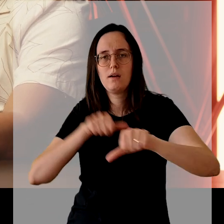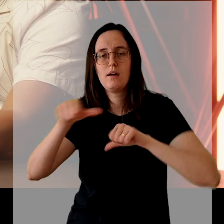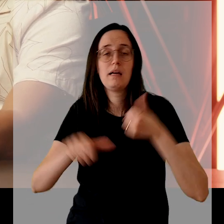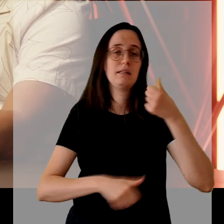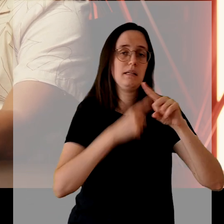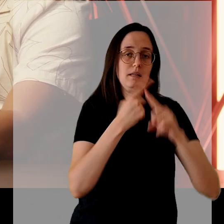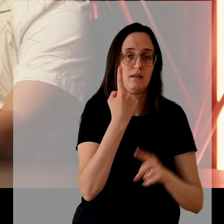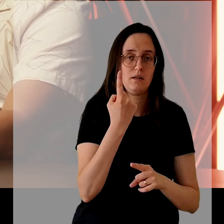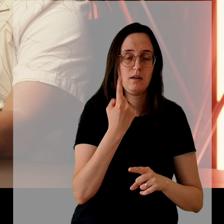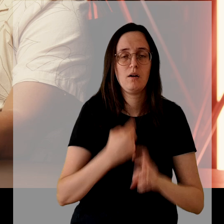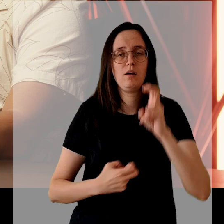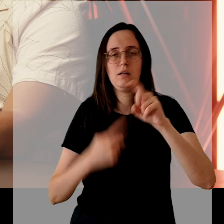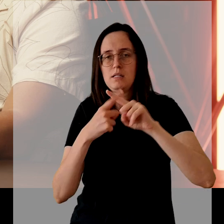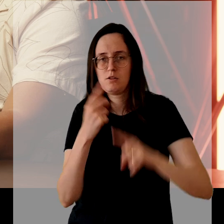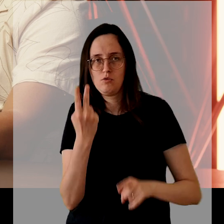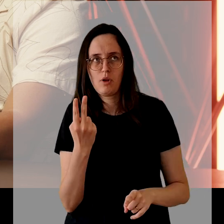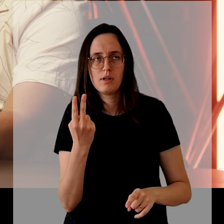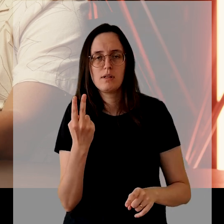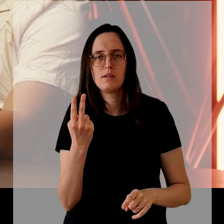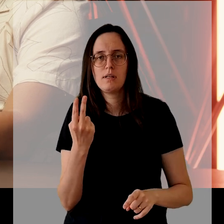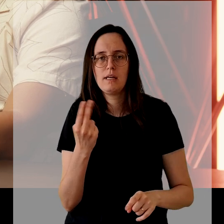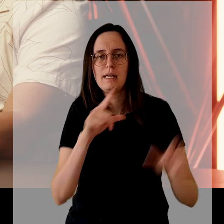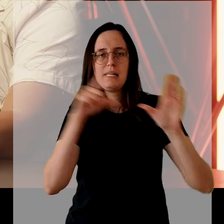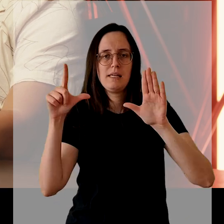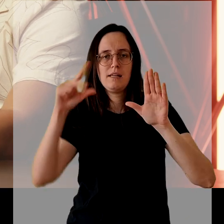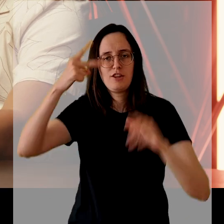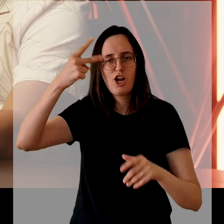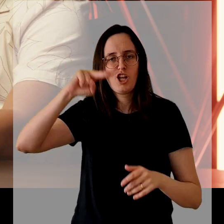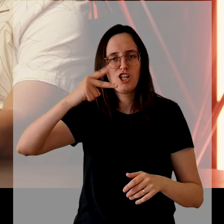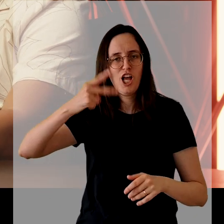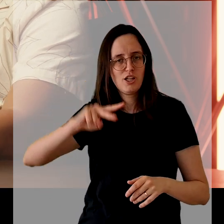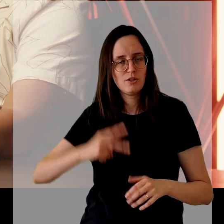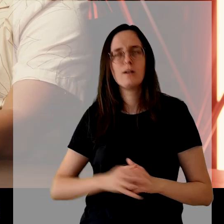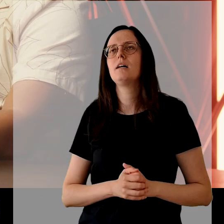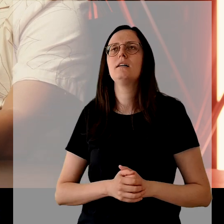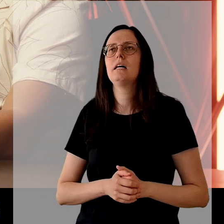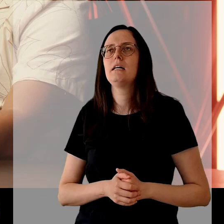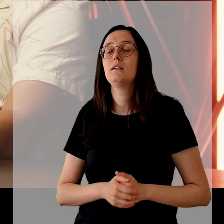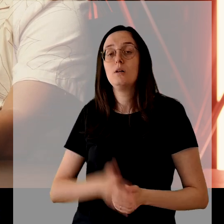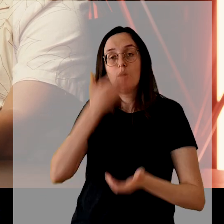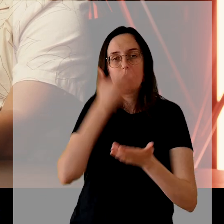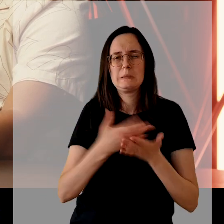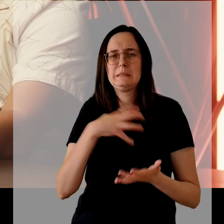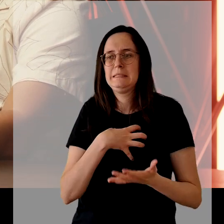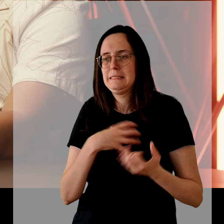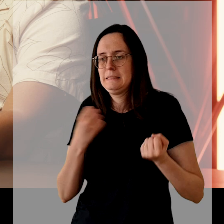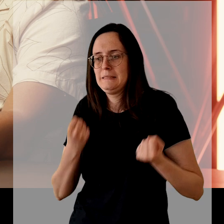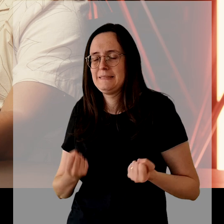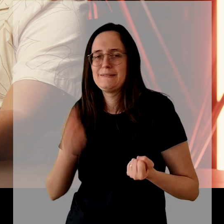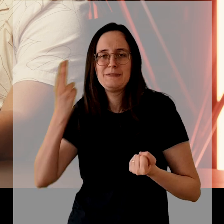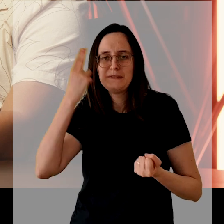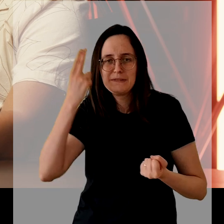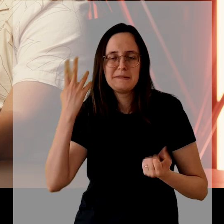que era 6:1, 5:2, semana sim, semana não. Quando começou a apertar, isso ficou